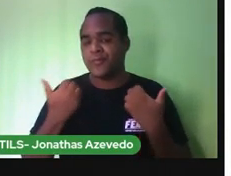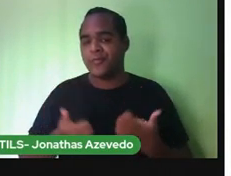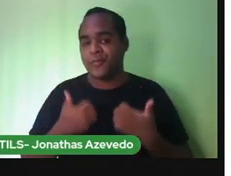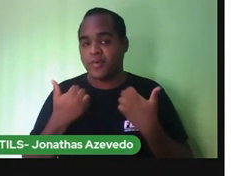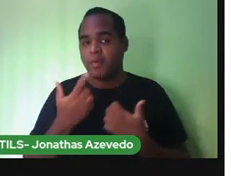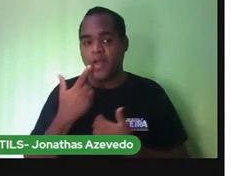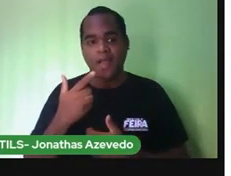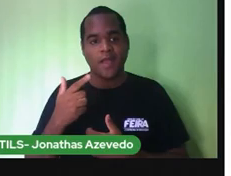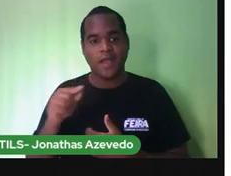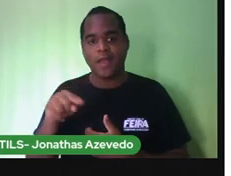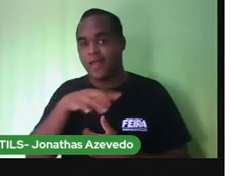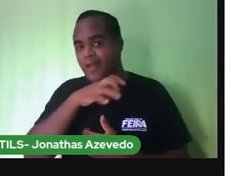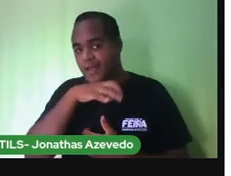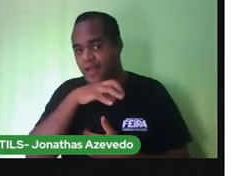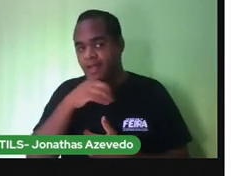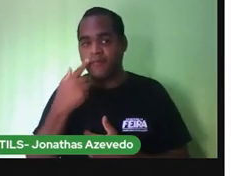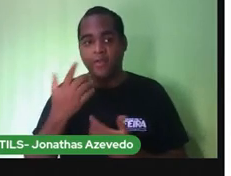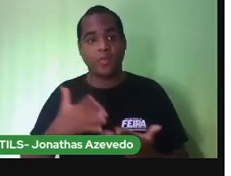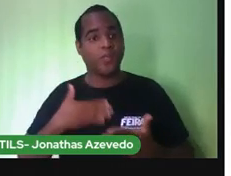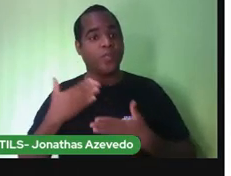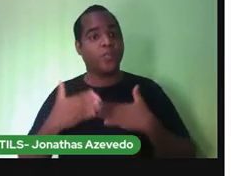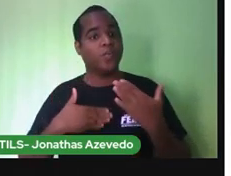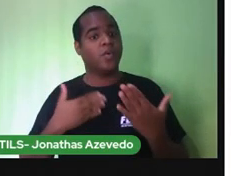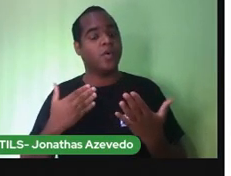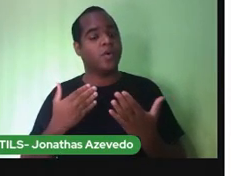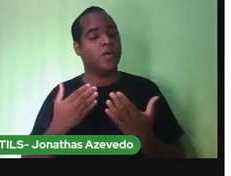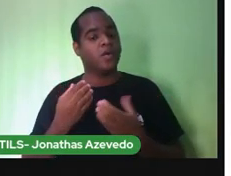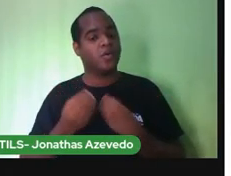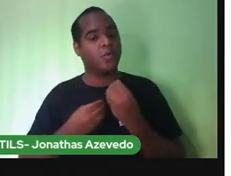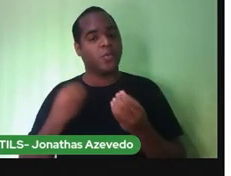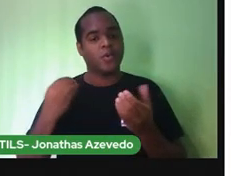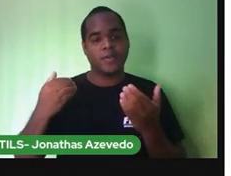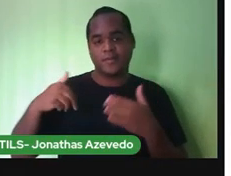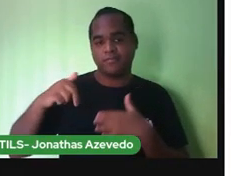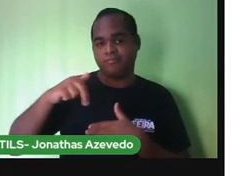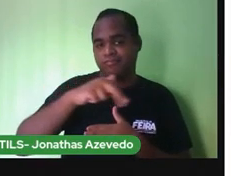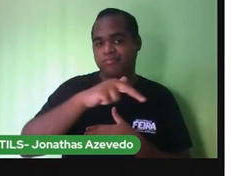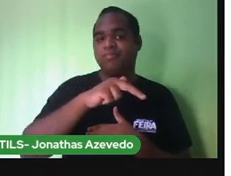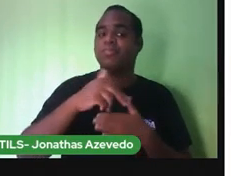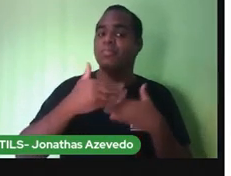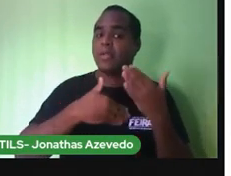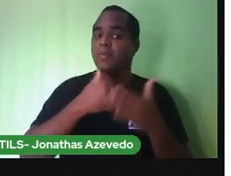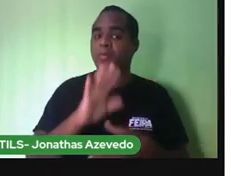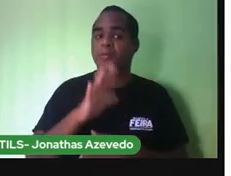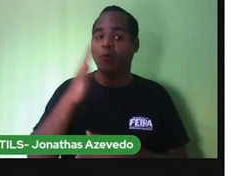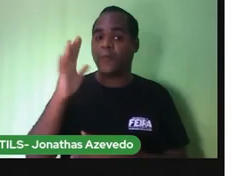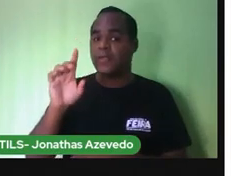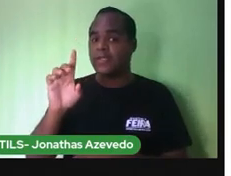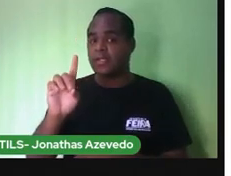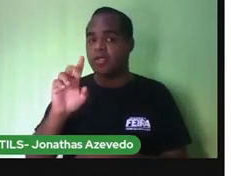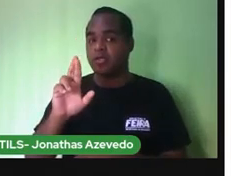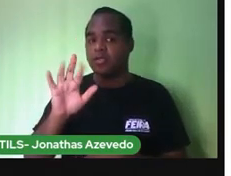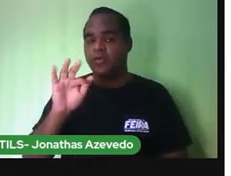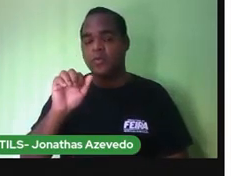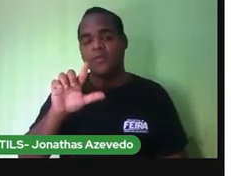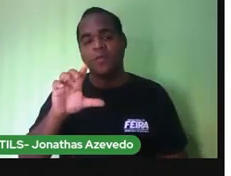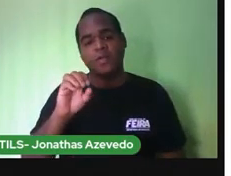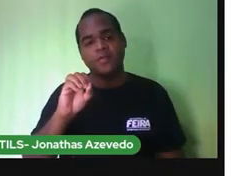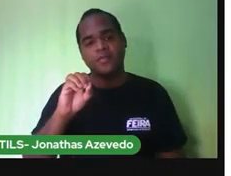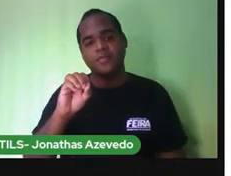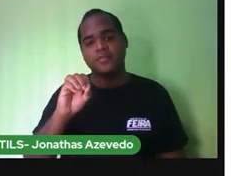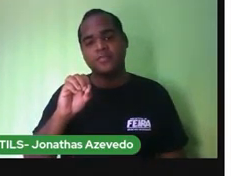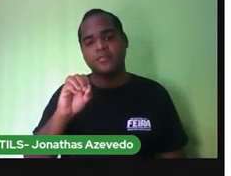grúfalo falou abismado espantoso caminharam mais um pouco até que o grupo fala o valor ou Subir ar